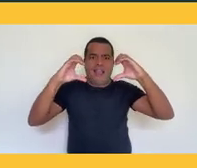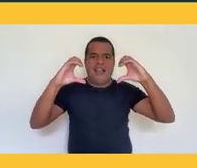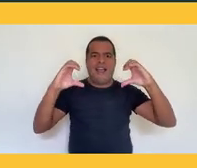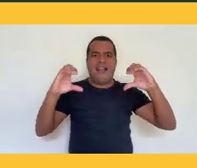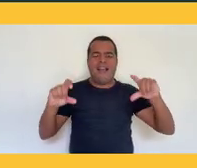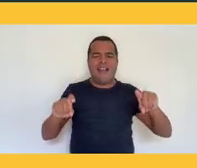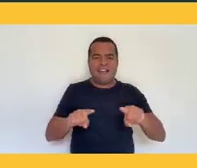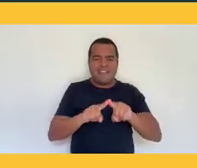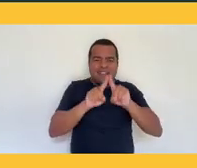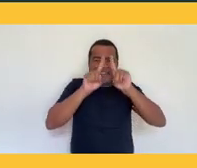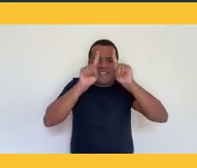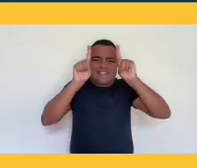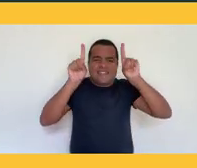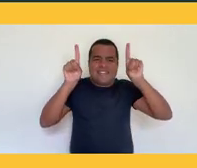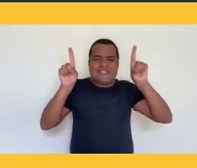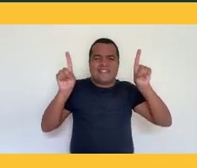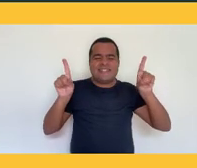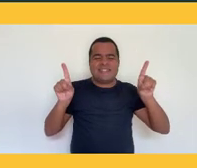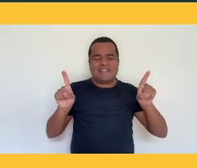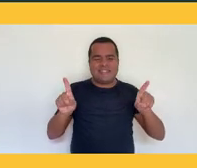o meu amor.